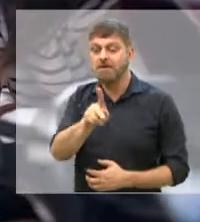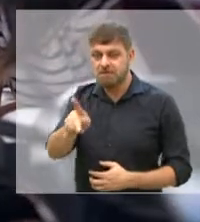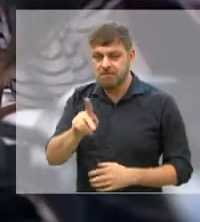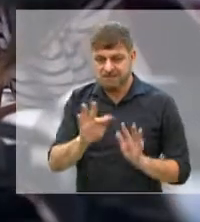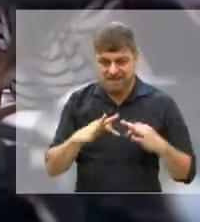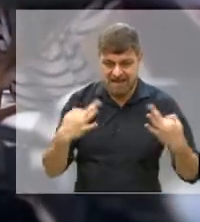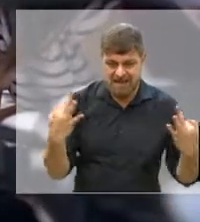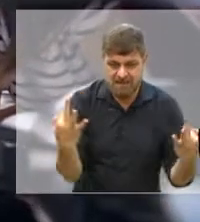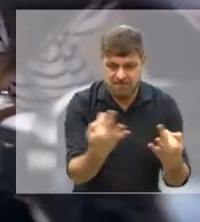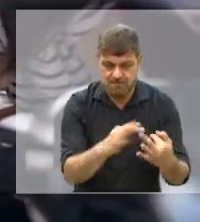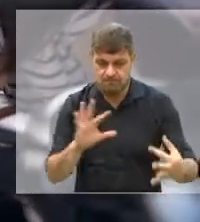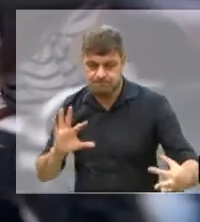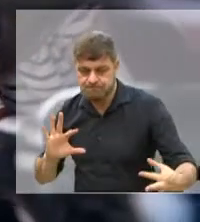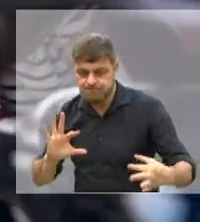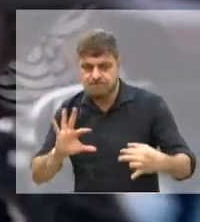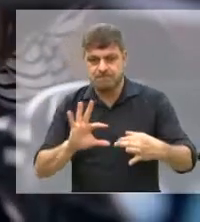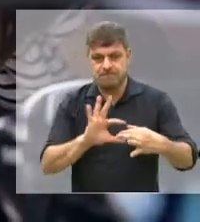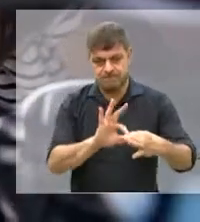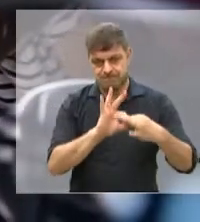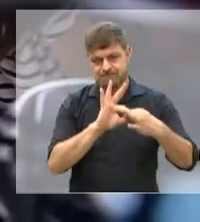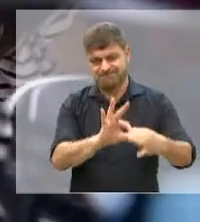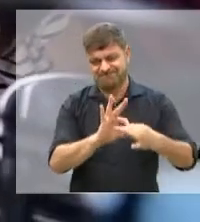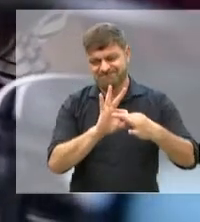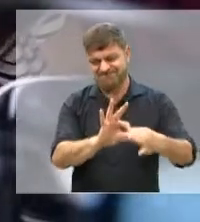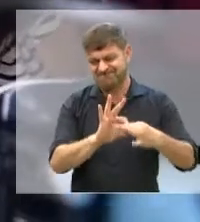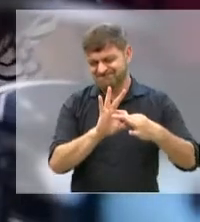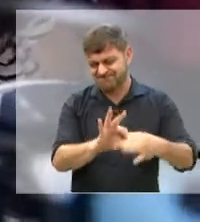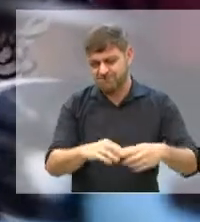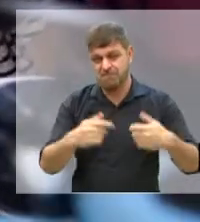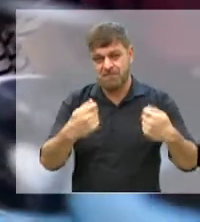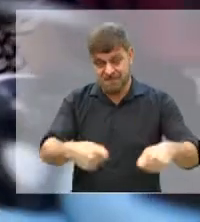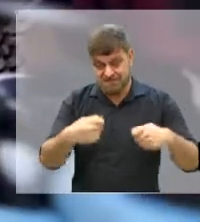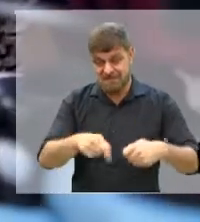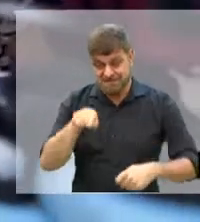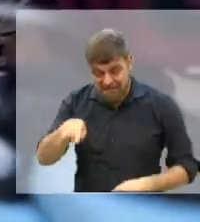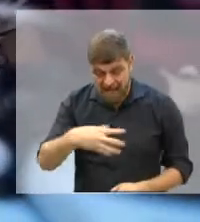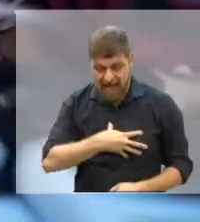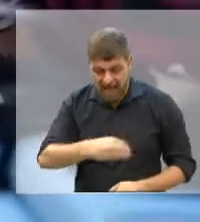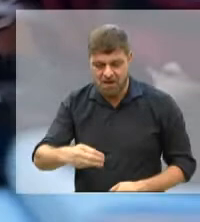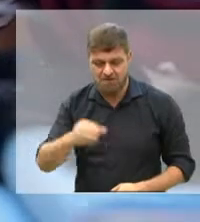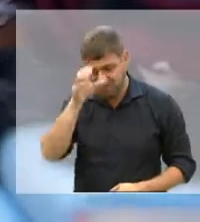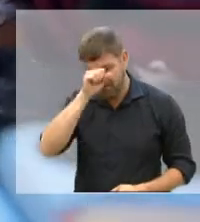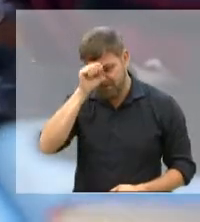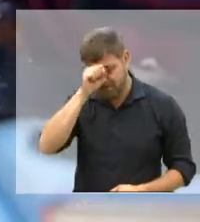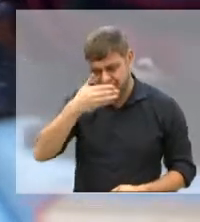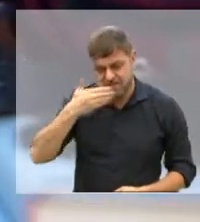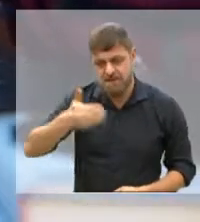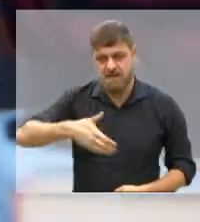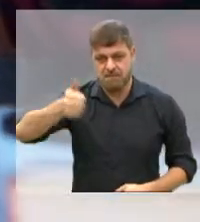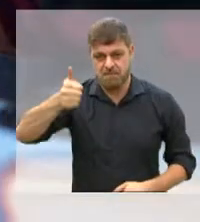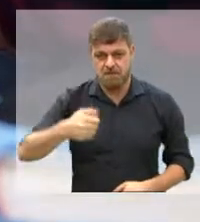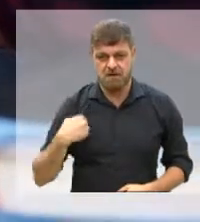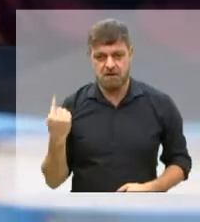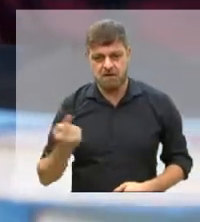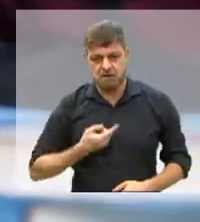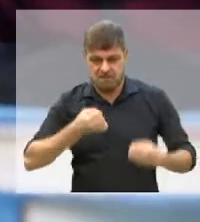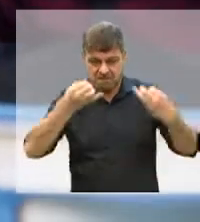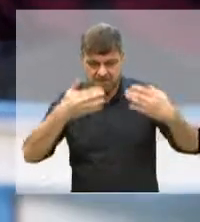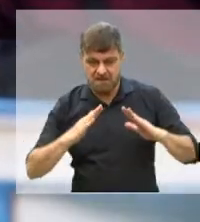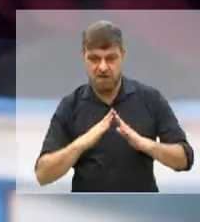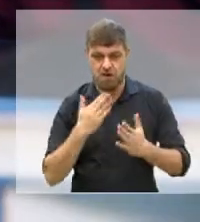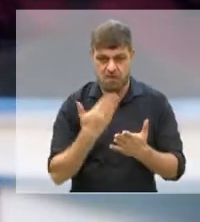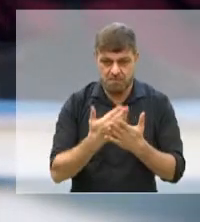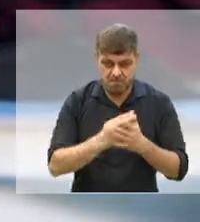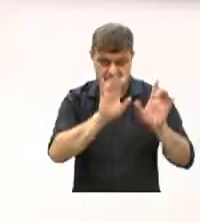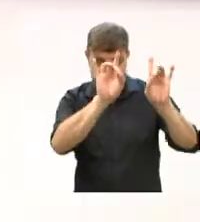e as famílias têm um envolvimento, um engajamento em torno da aprendizagem dos estudantes, né? Eu acho que aqui, claro, a gente está falando de uma escola